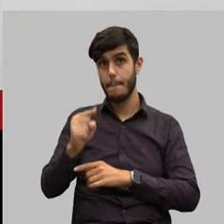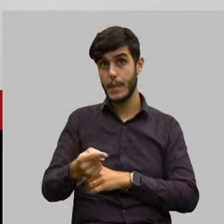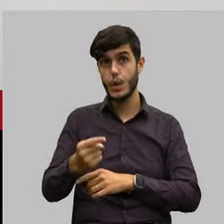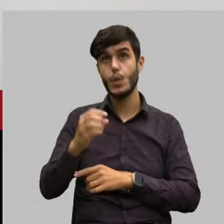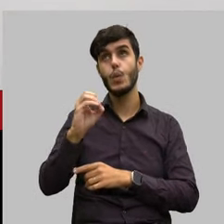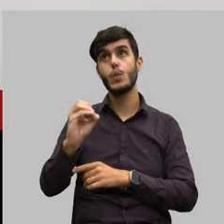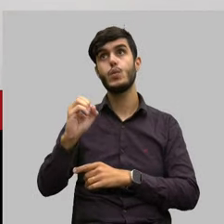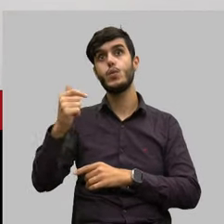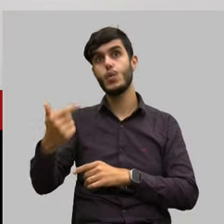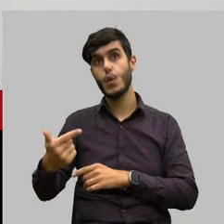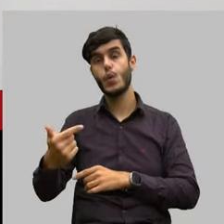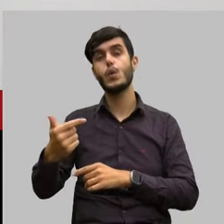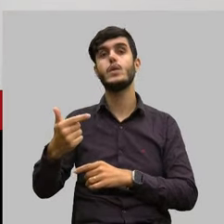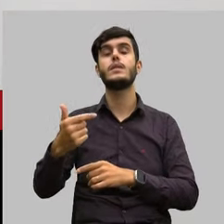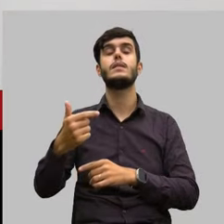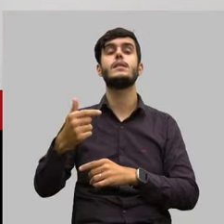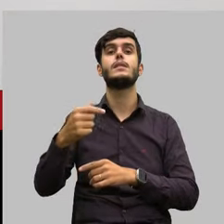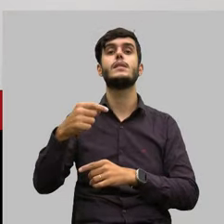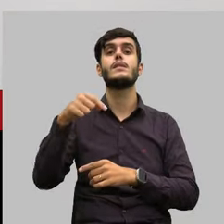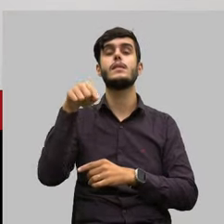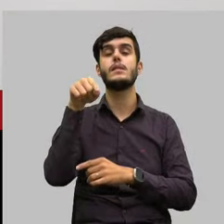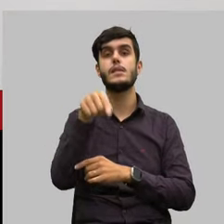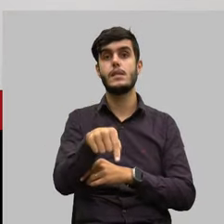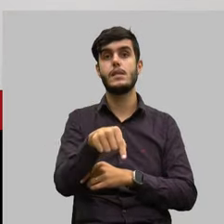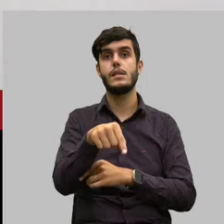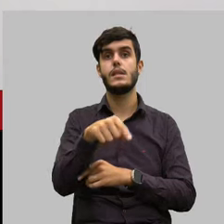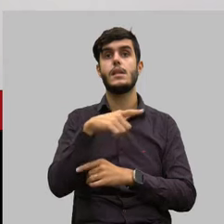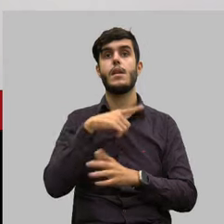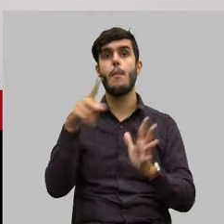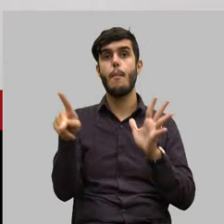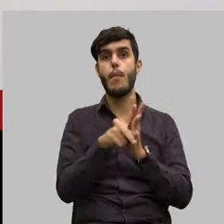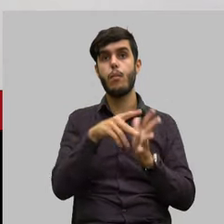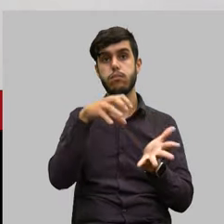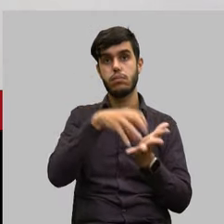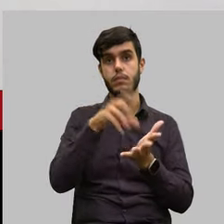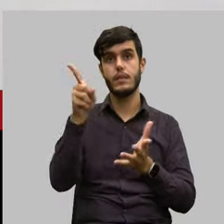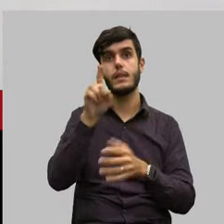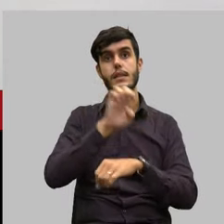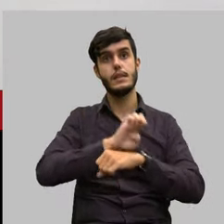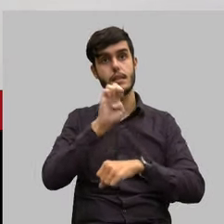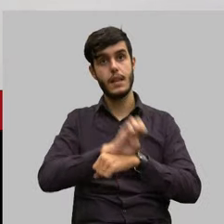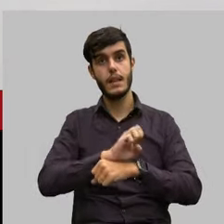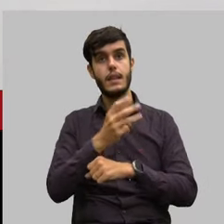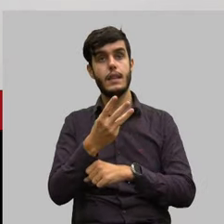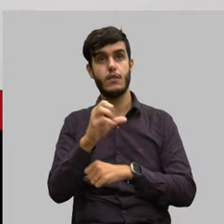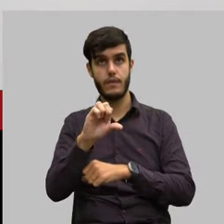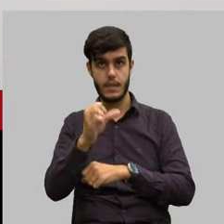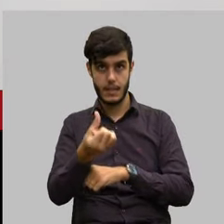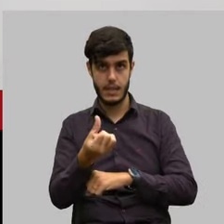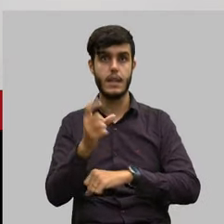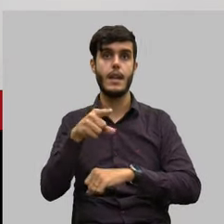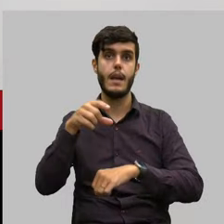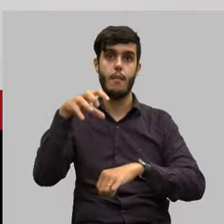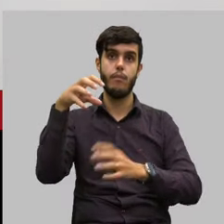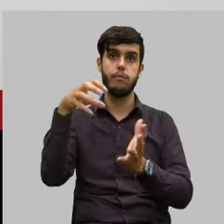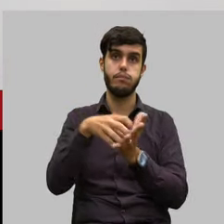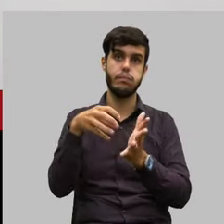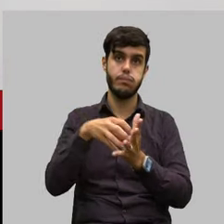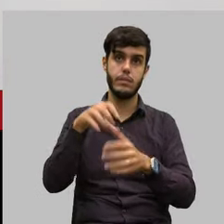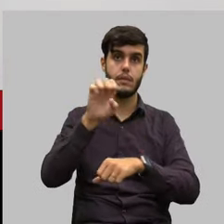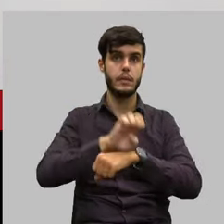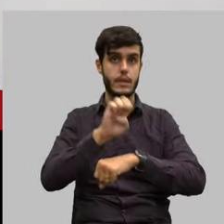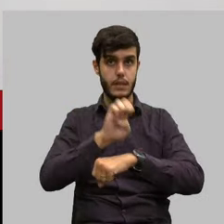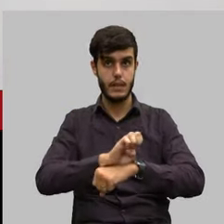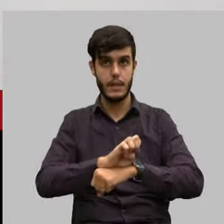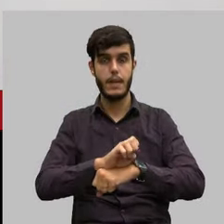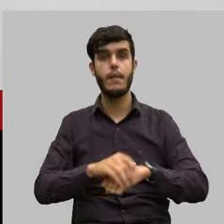responsabilidade destes 396 São de propriedade do Estado então vamos ficar só na de propriedade do estado para ajudar e facilitar a